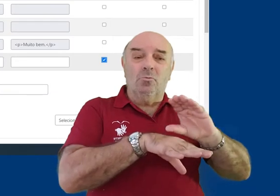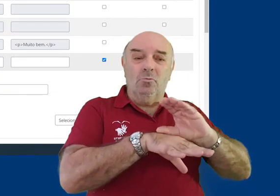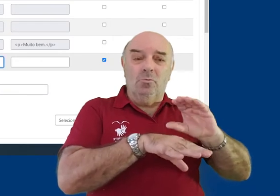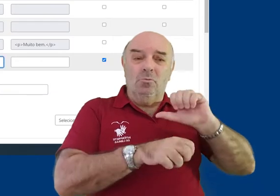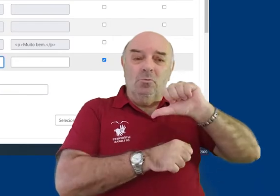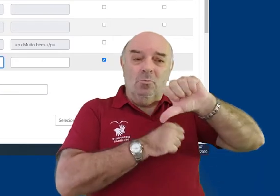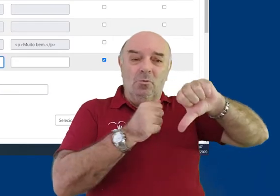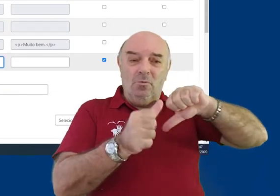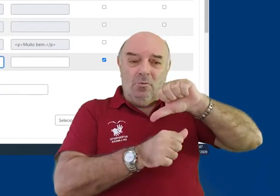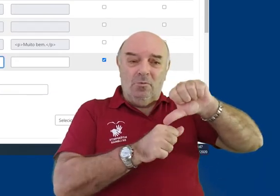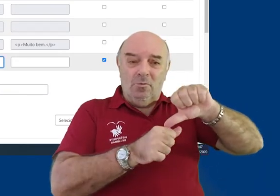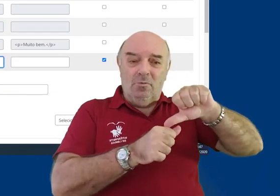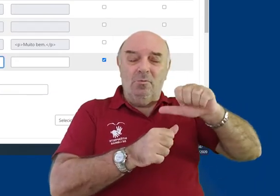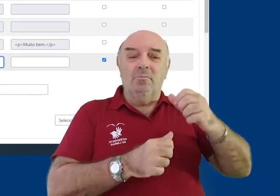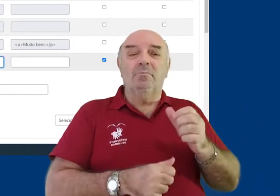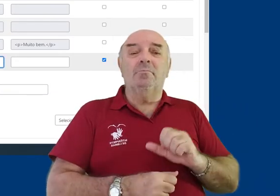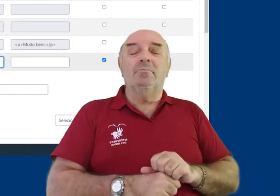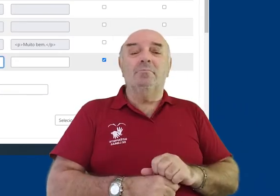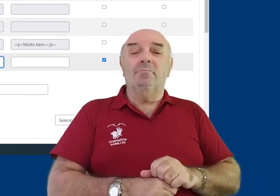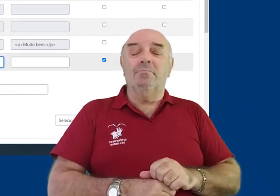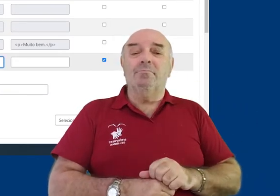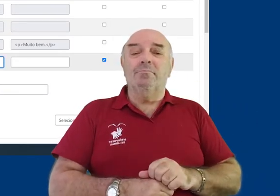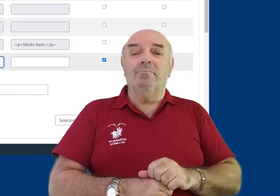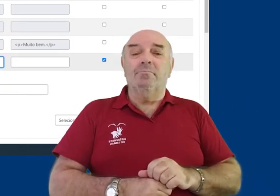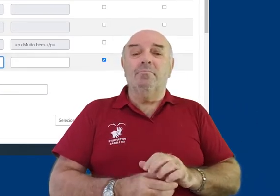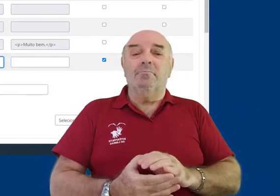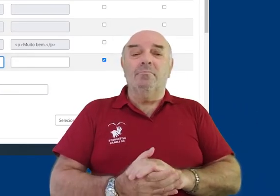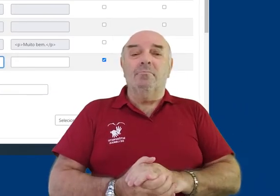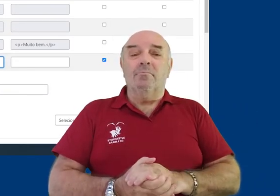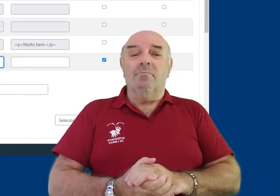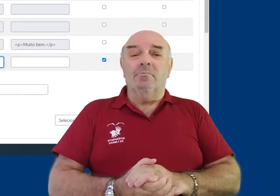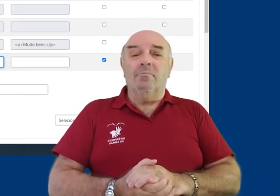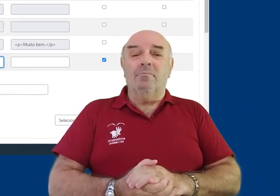Farei a alteração para 80 pontos.